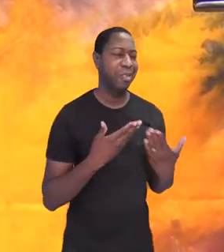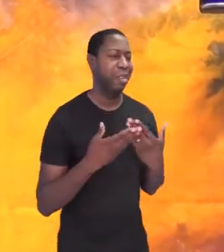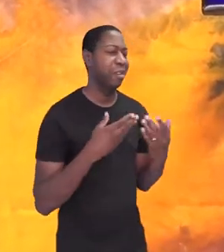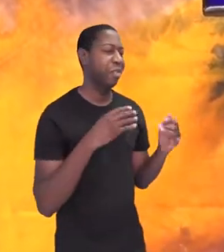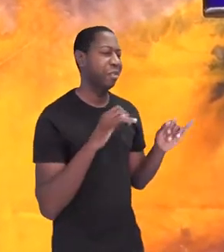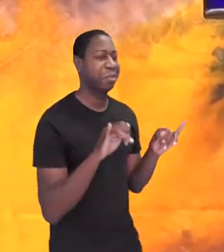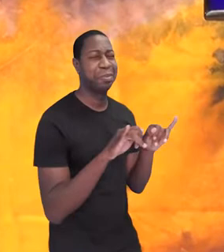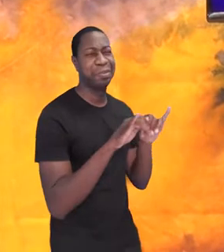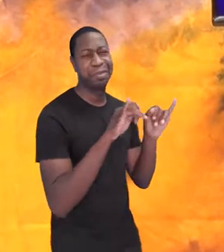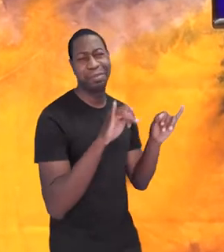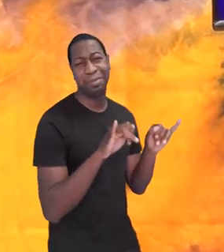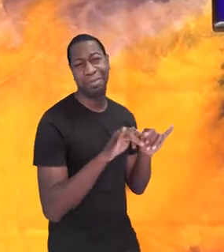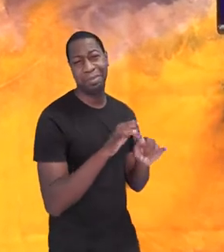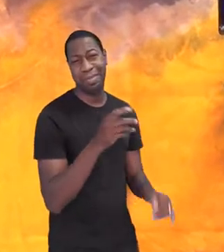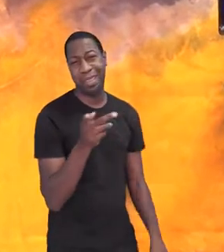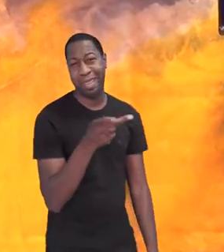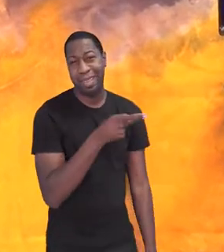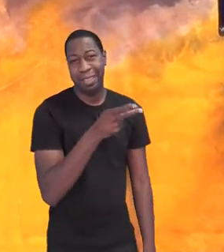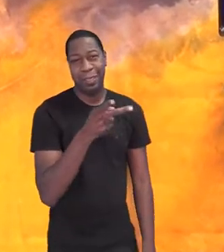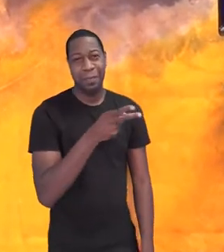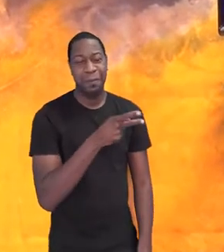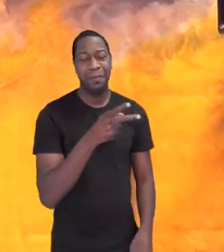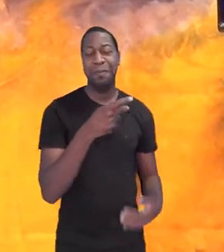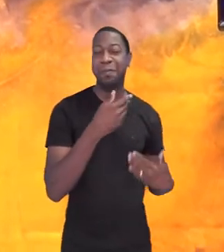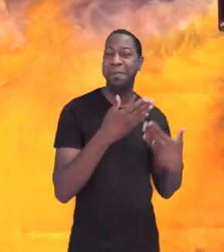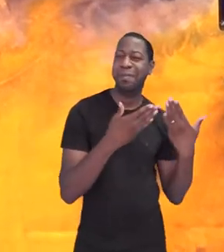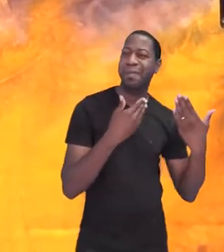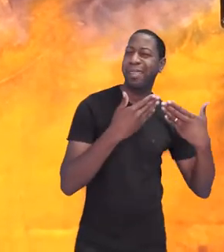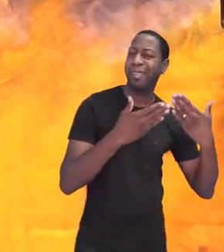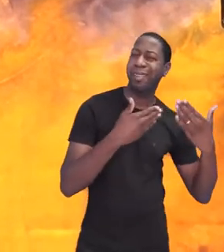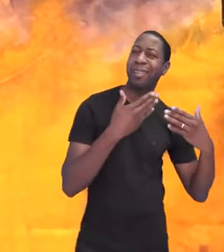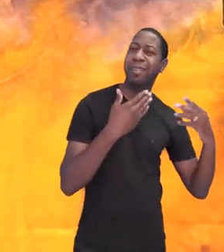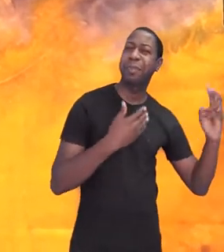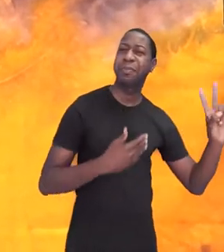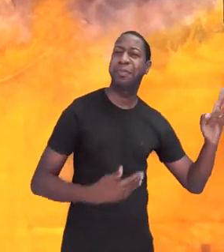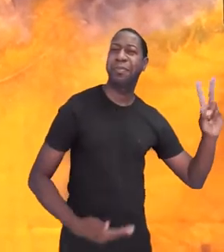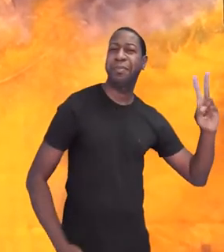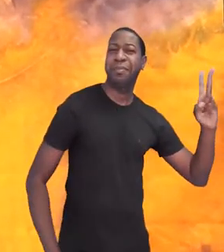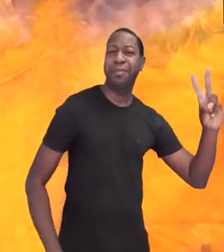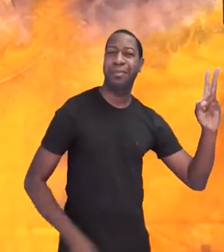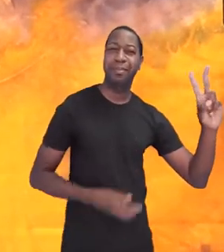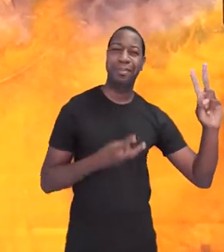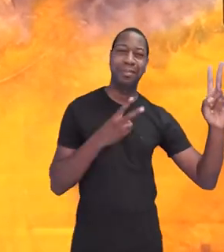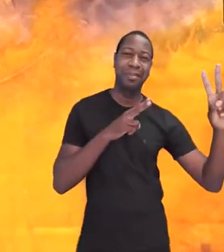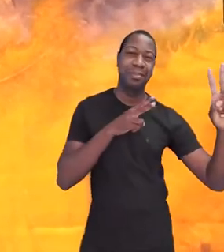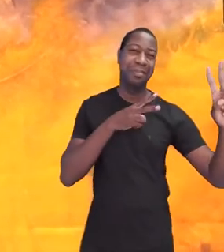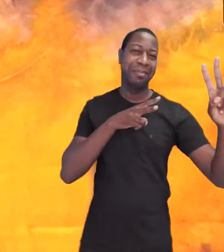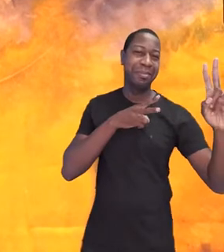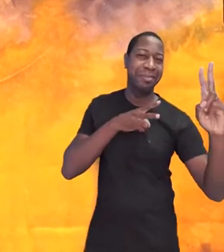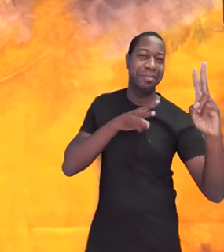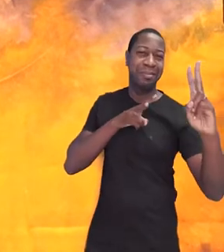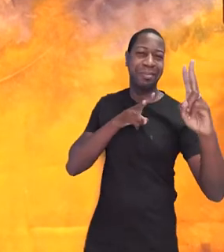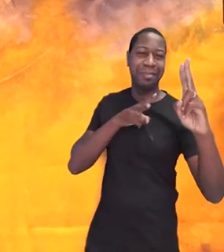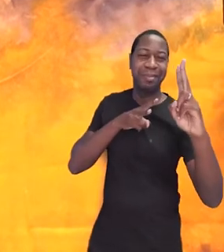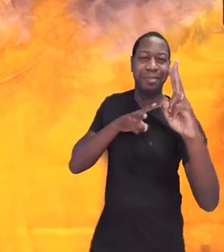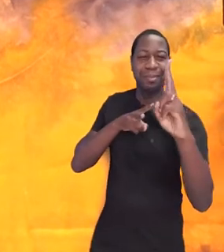falando conversas fiadas, as duas costureirinhas passam por mim.